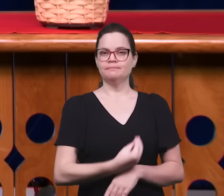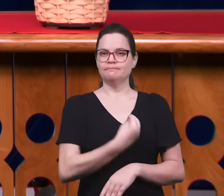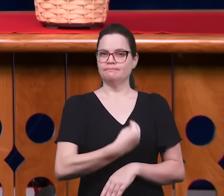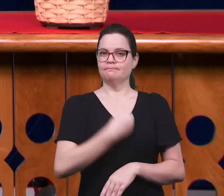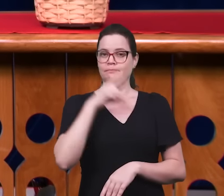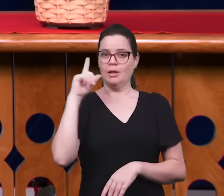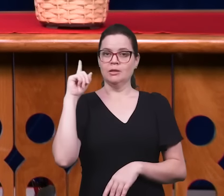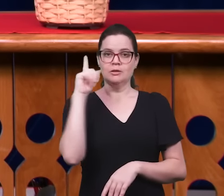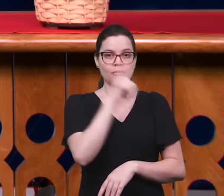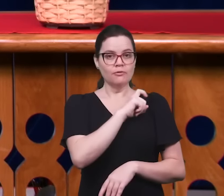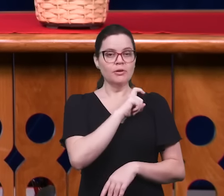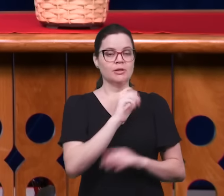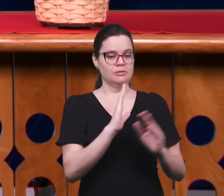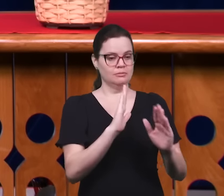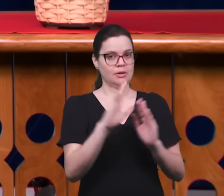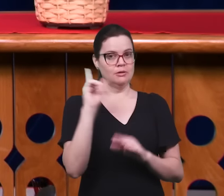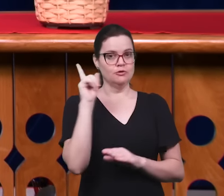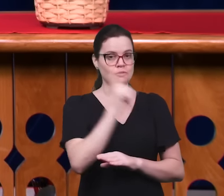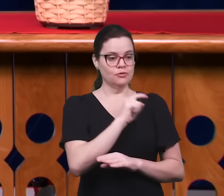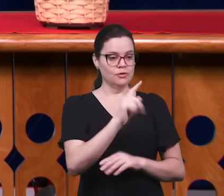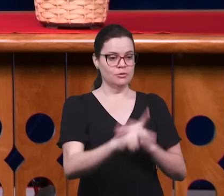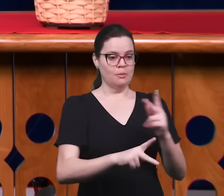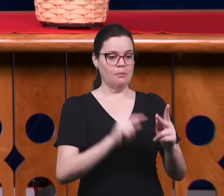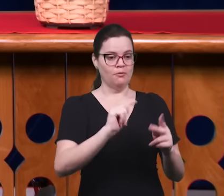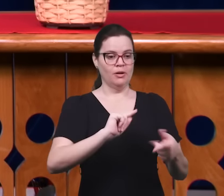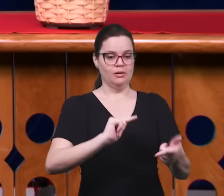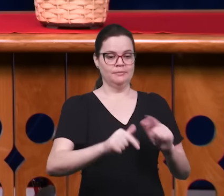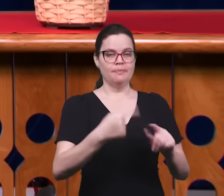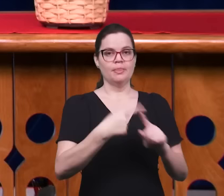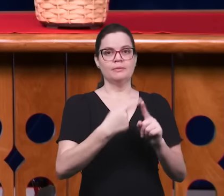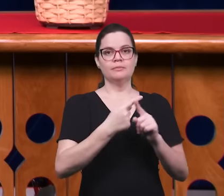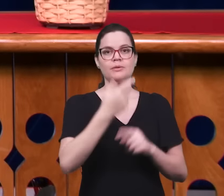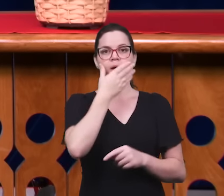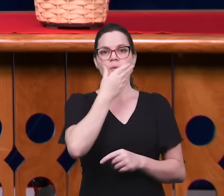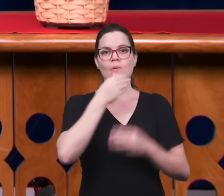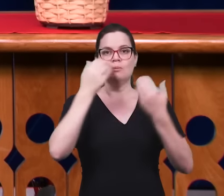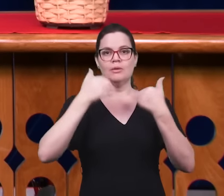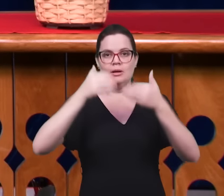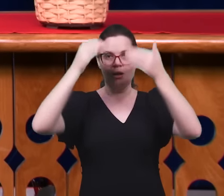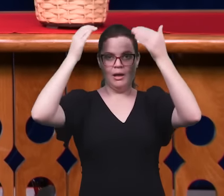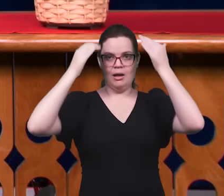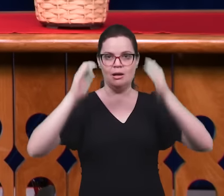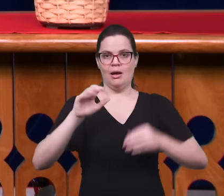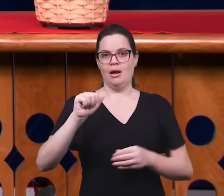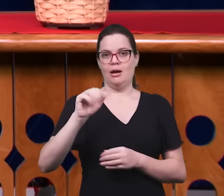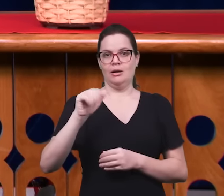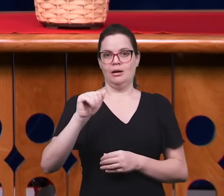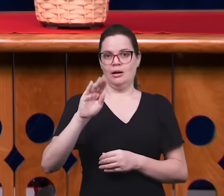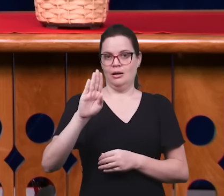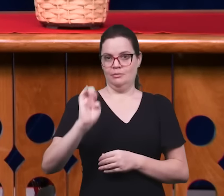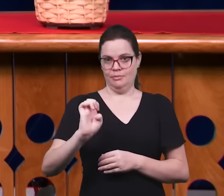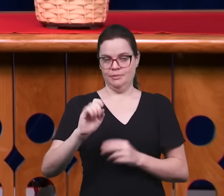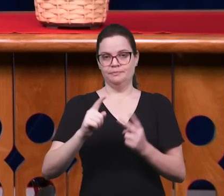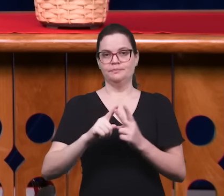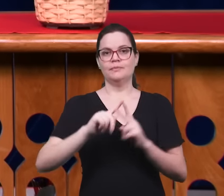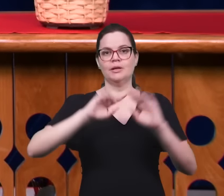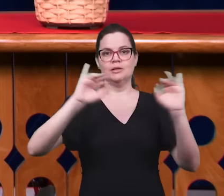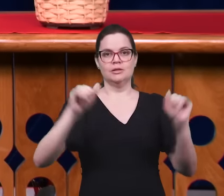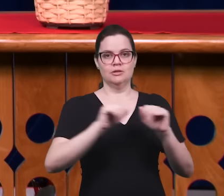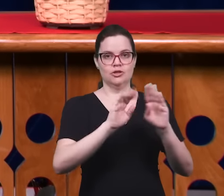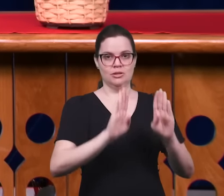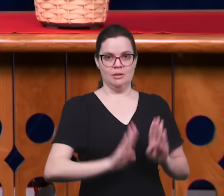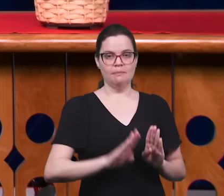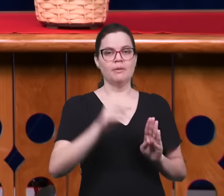muito difícil de Israel, onde Acabe e Jezabel estavam governando aquela